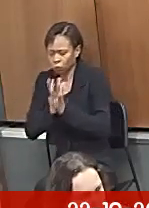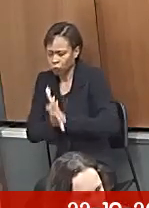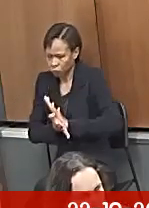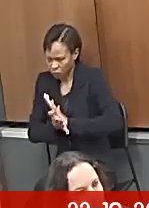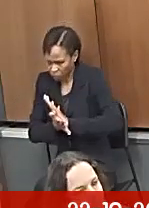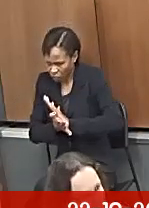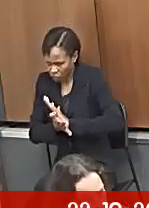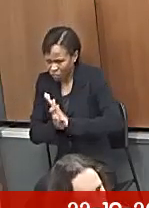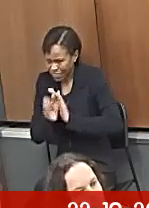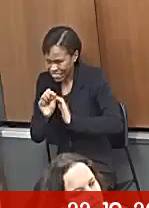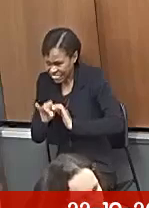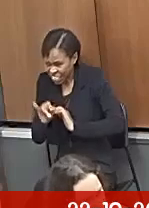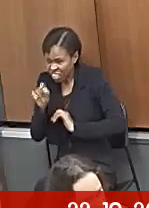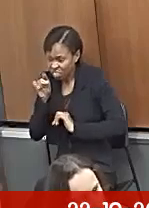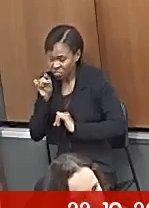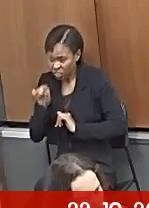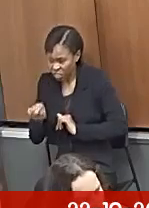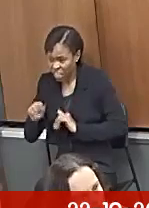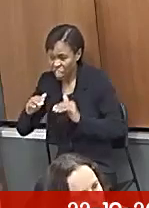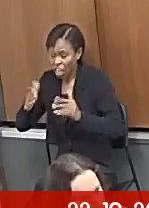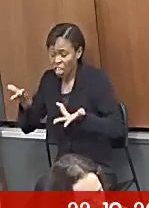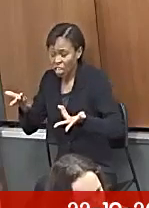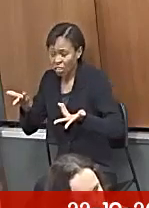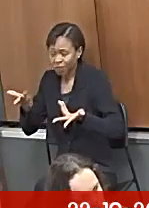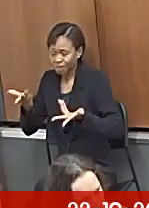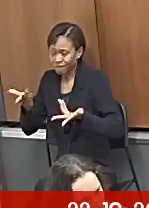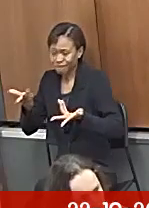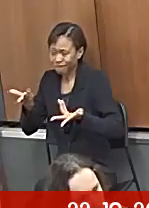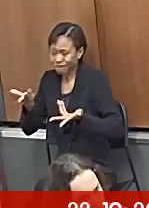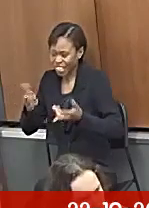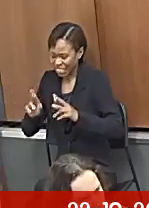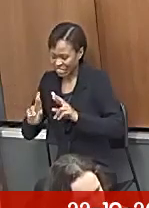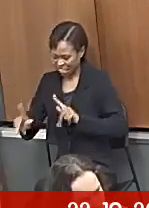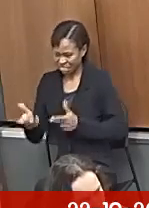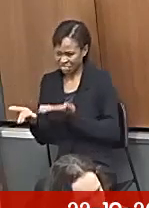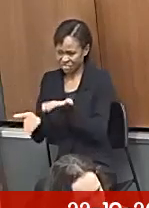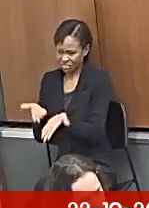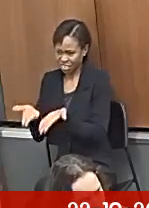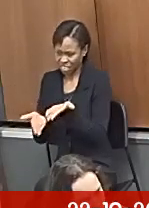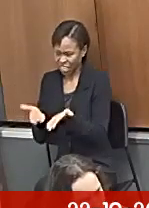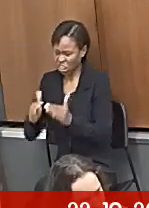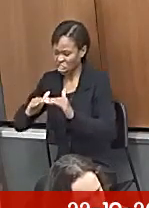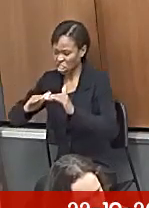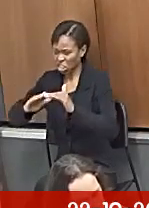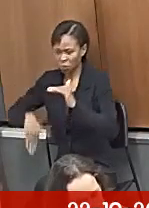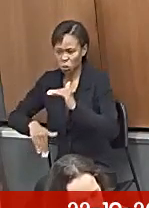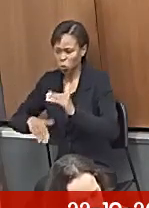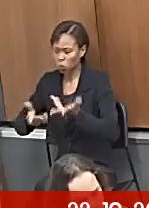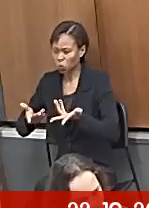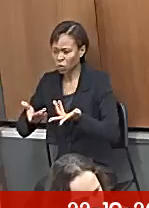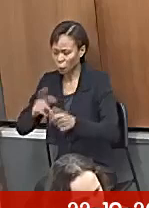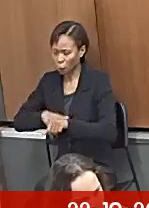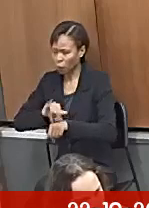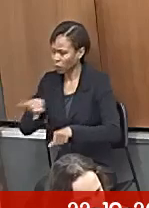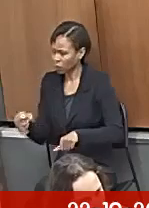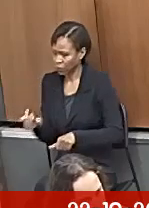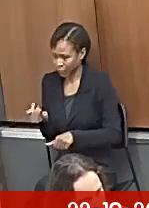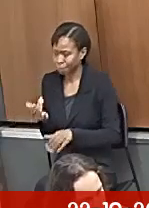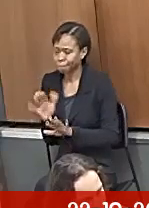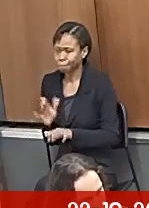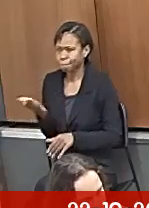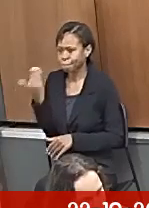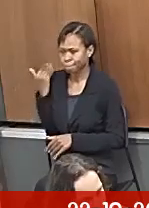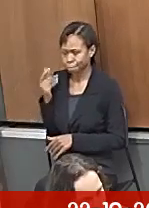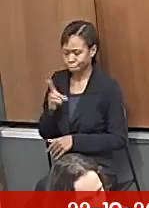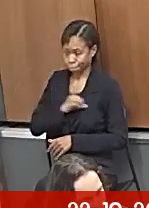diferente e diminuir as oportunidades dessa pessoa. Então, vou dar mais um exemplo aqui. Outro dia, eu recebi um relato lá na